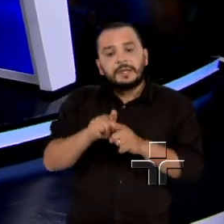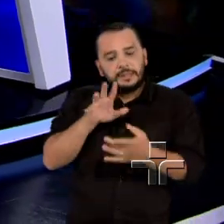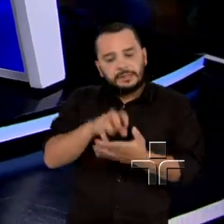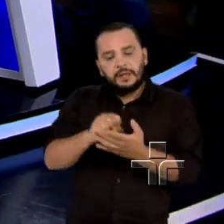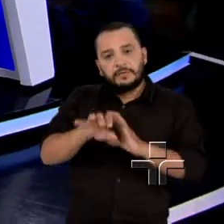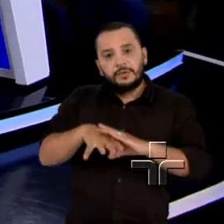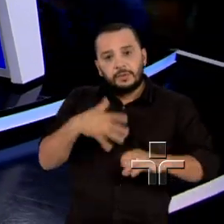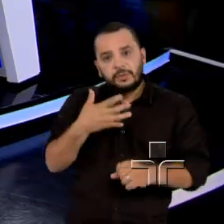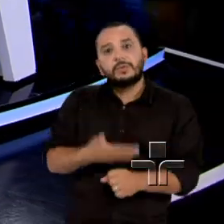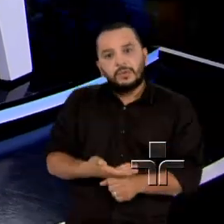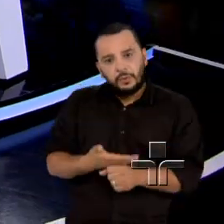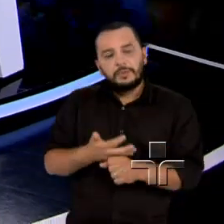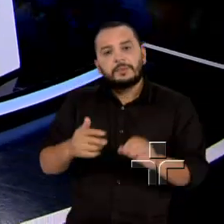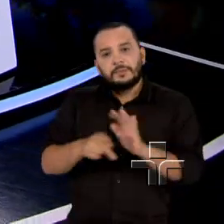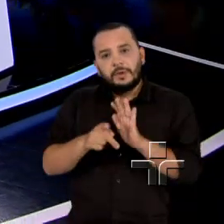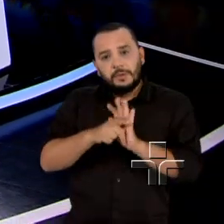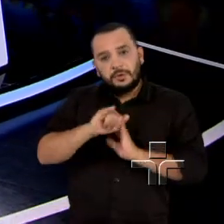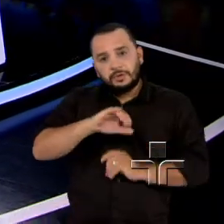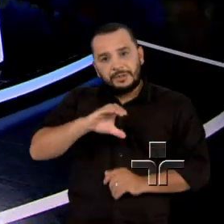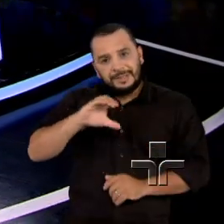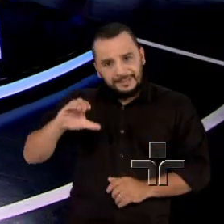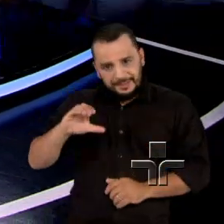YouTube. O endereço é